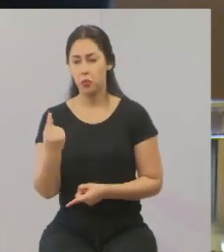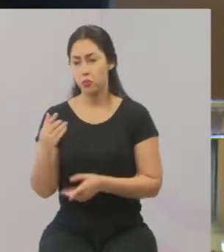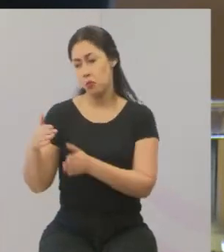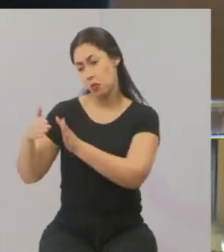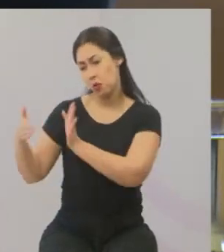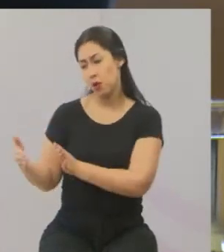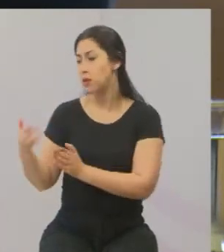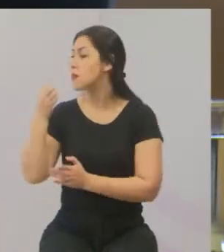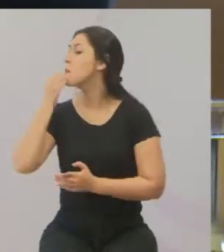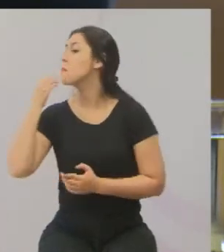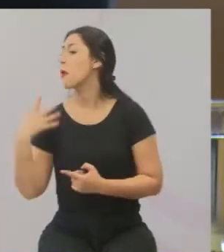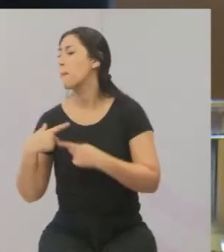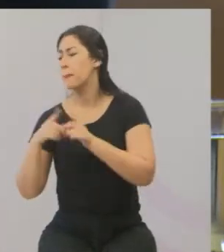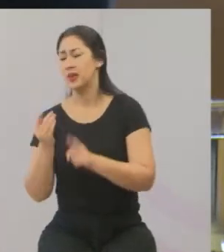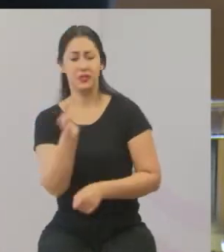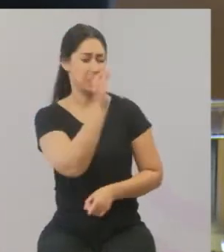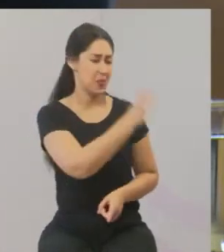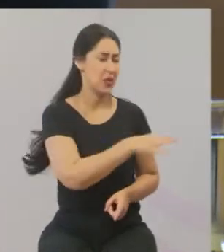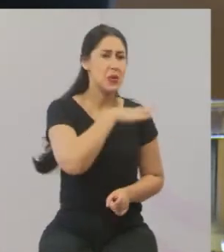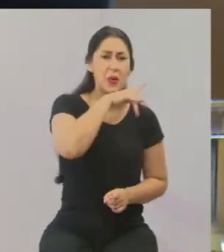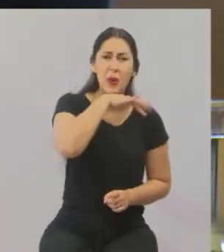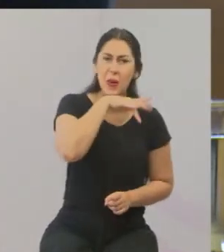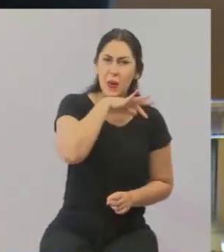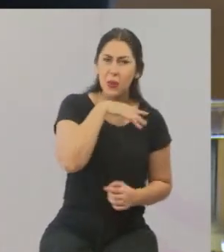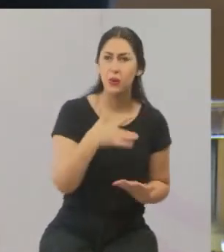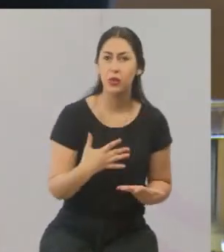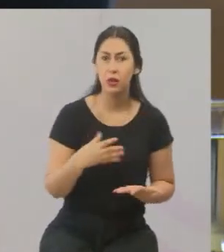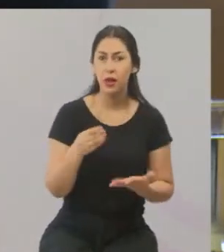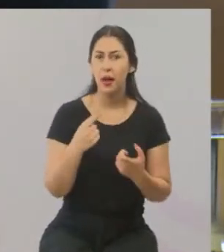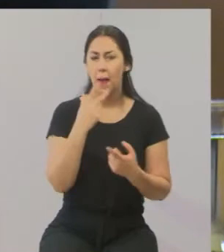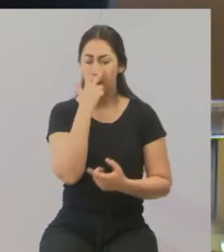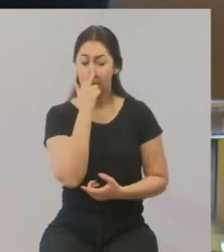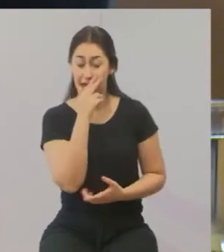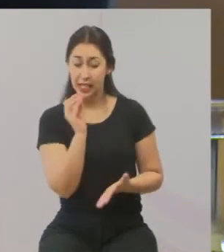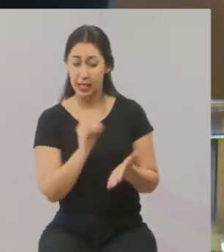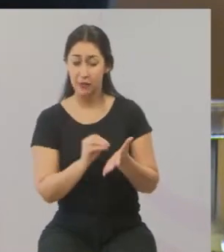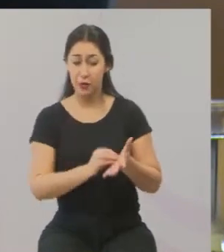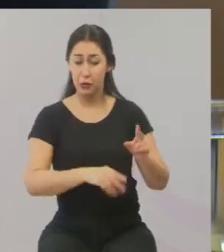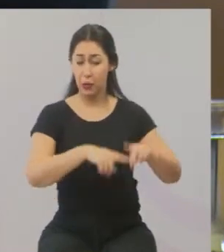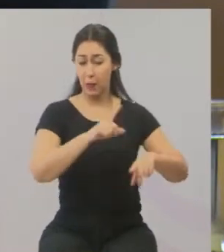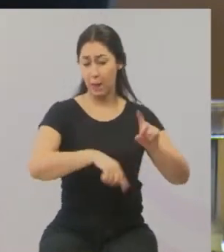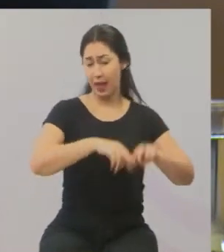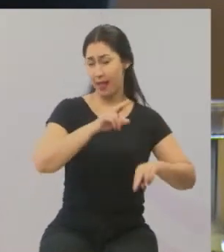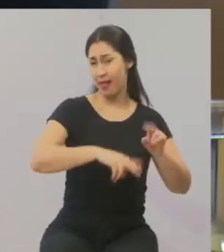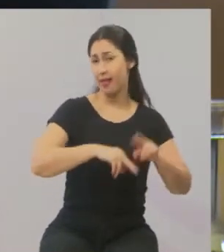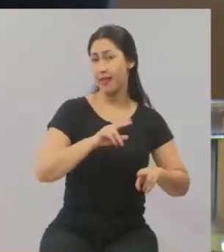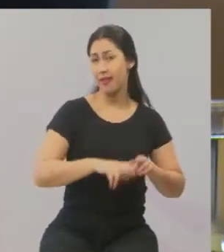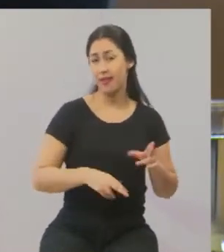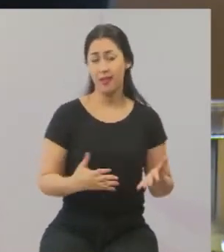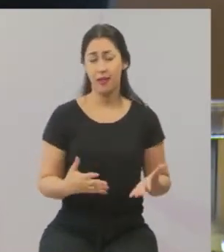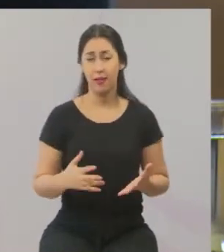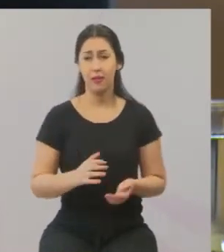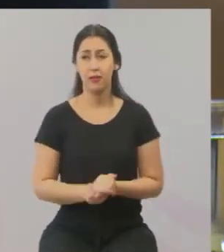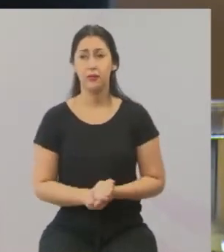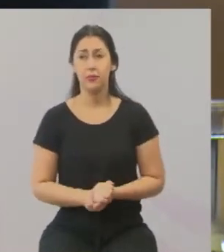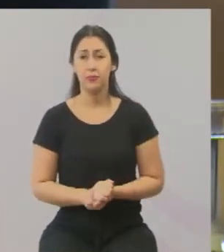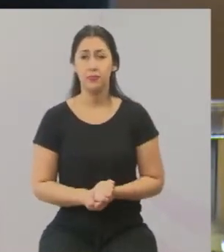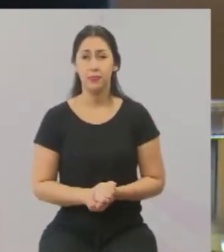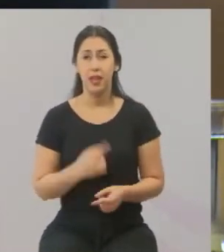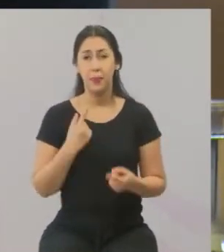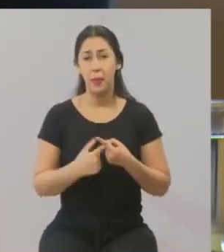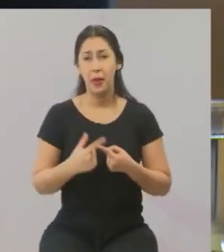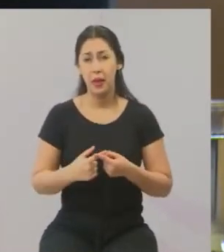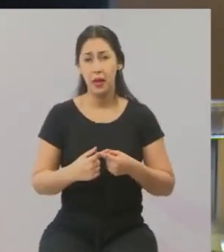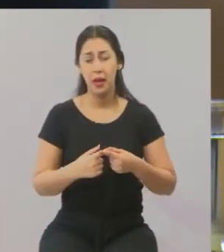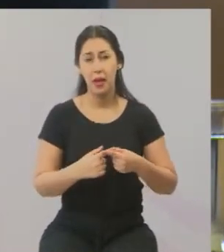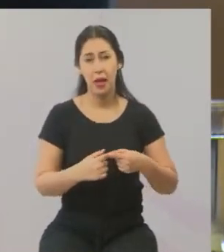com micros buracos, onde aparentemente faltou material. Acabamento nas tampas de inspeção,